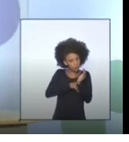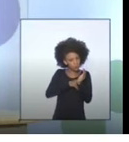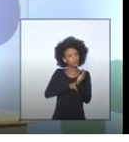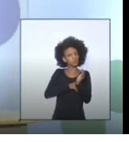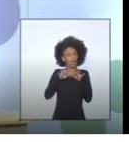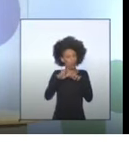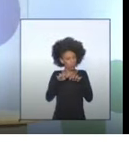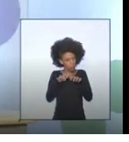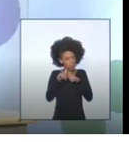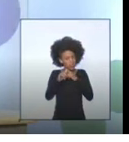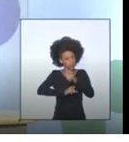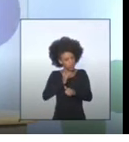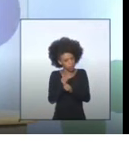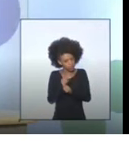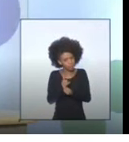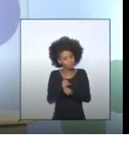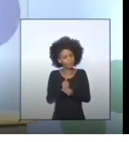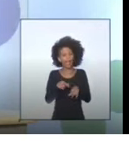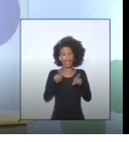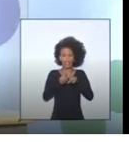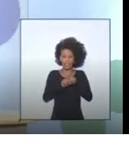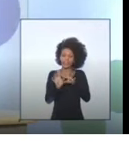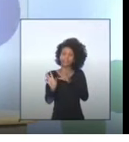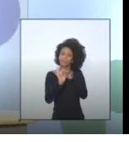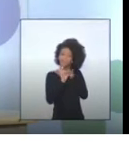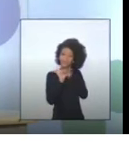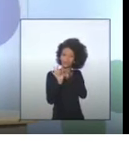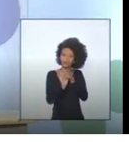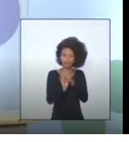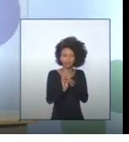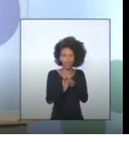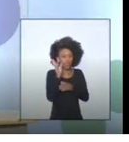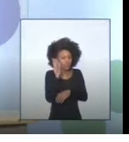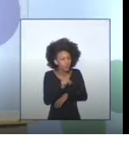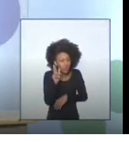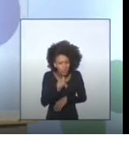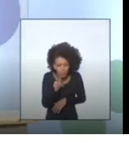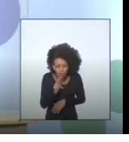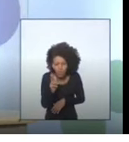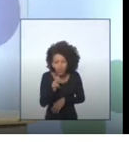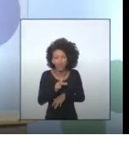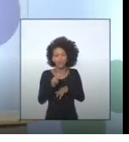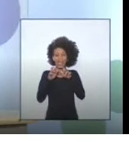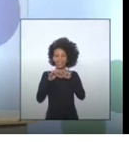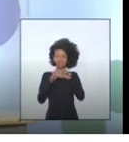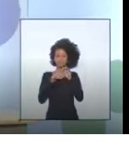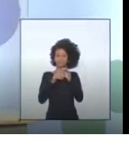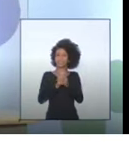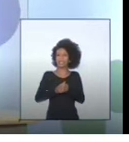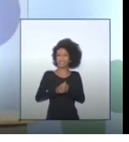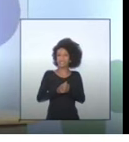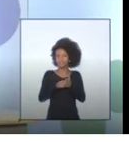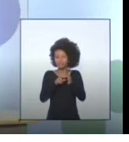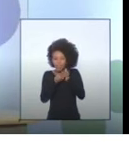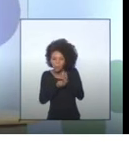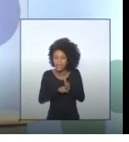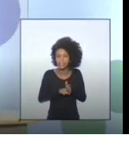E aí está relacionado também a questão de não divulgue, né? Não coloque dados pessoais aqui.